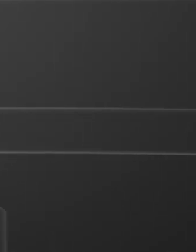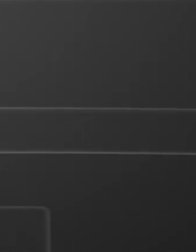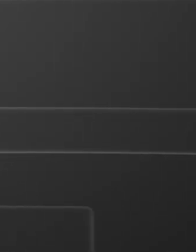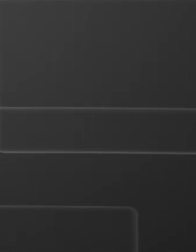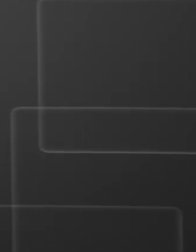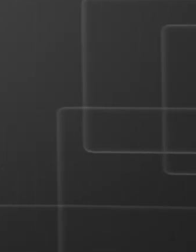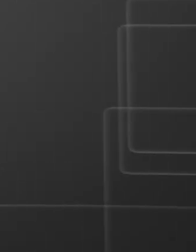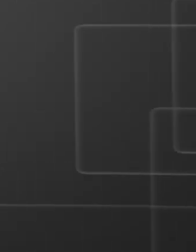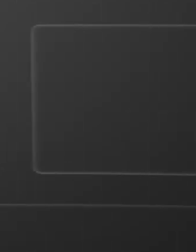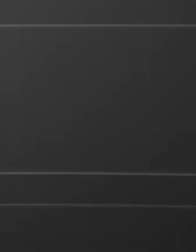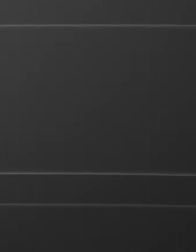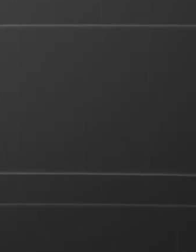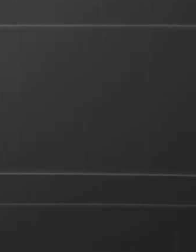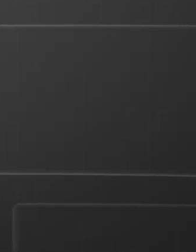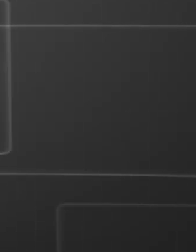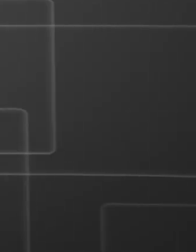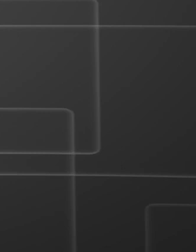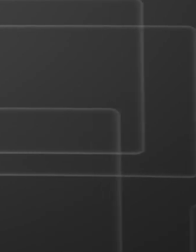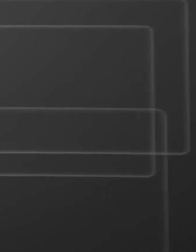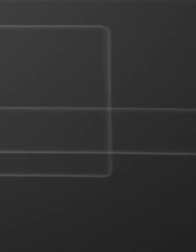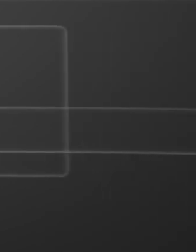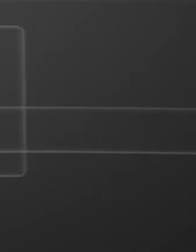E aí